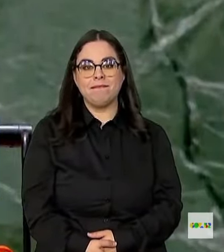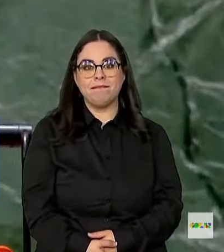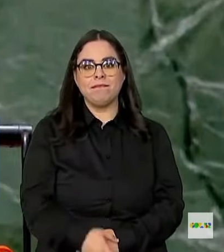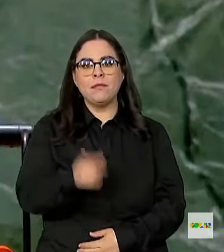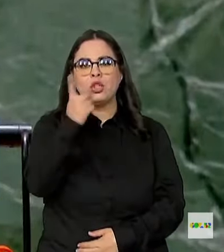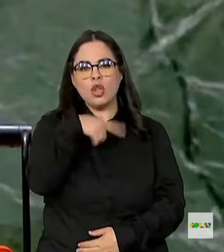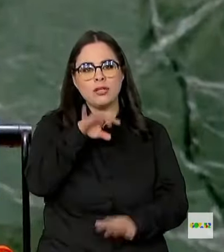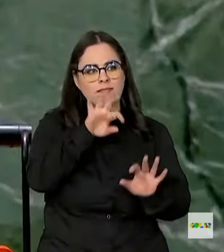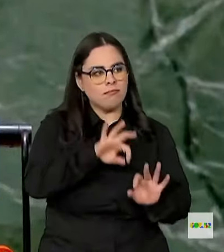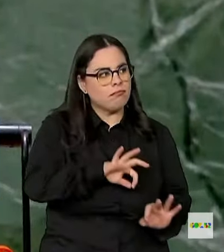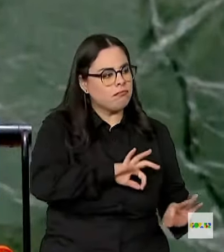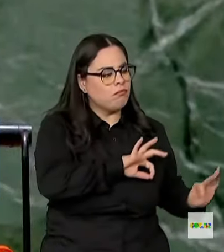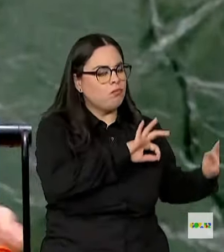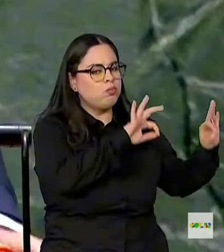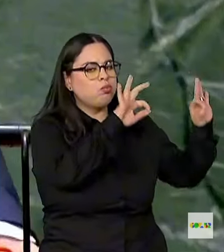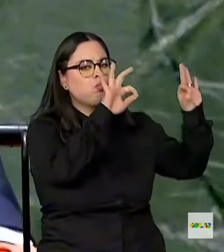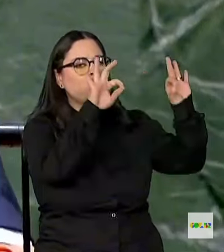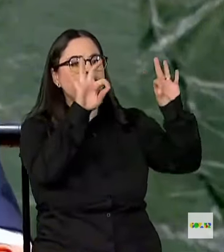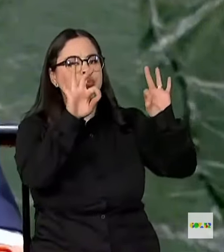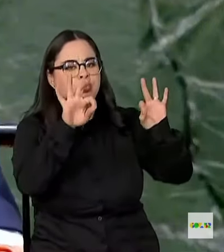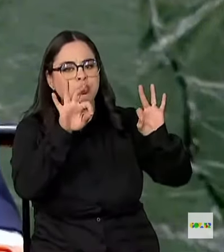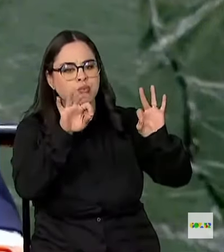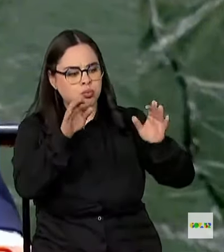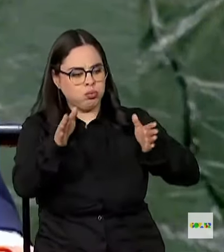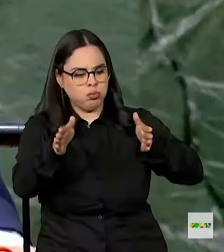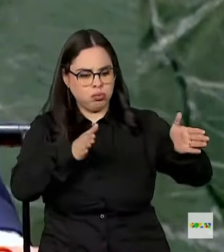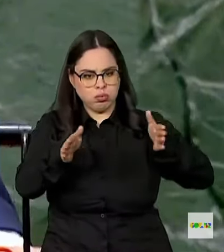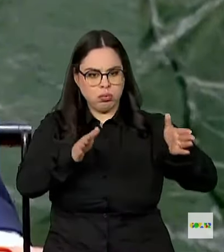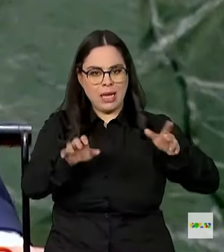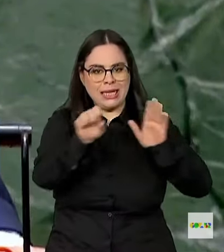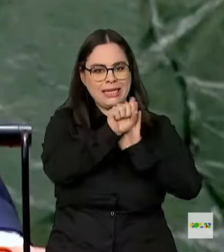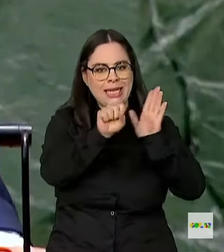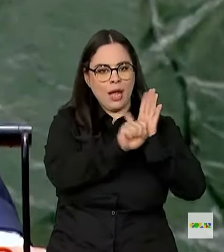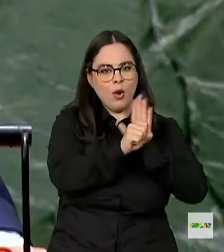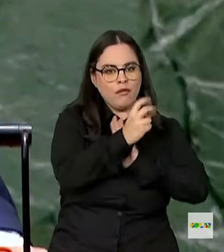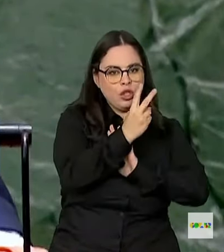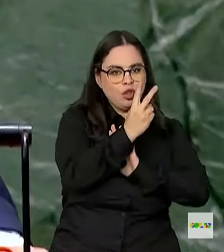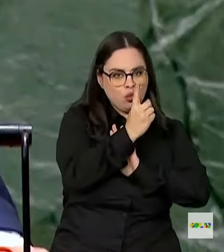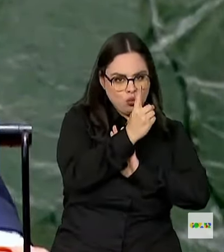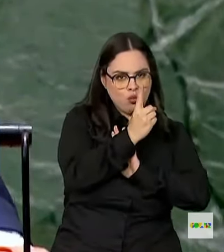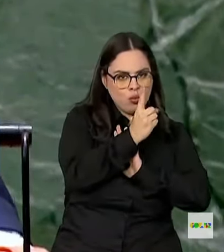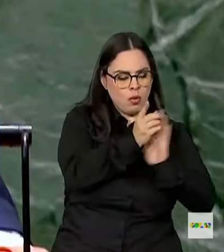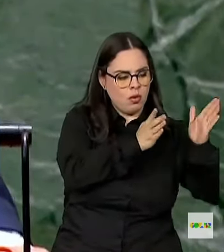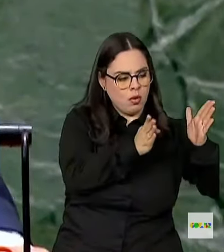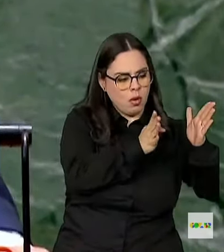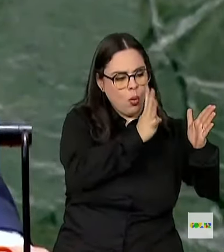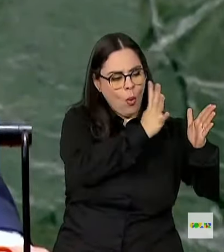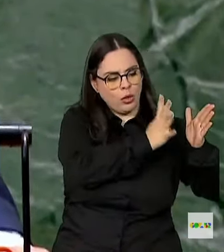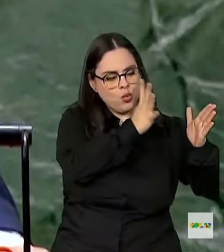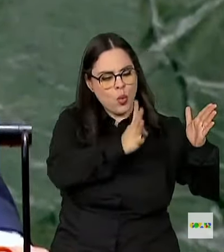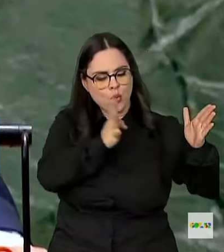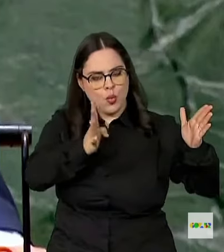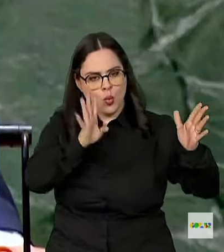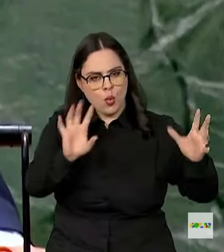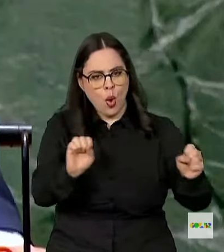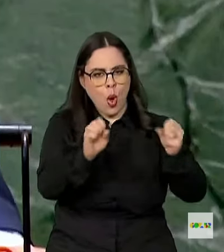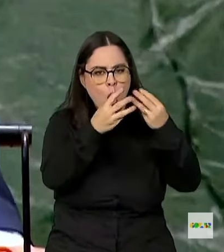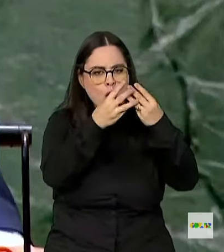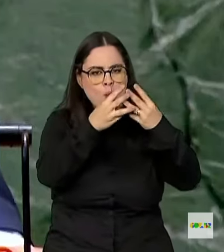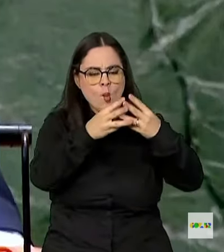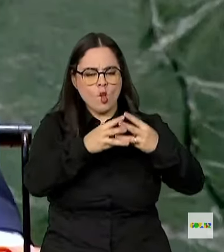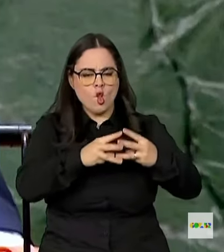Estamos chegando ao final do primeiro quarto do século XXI, com as Nações Unidas cada vez mais